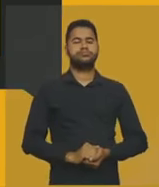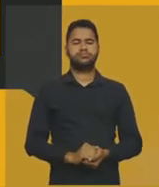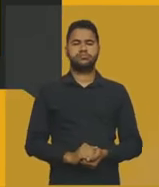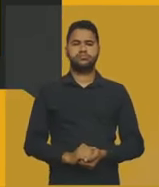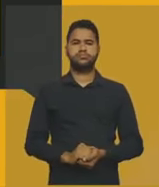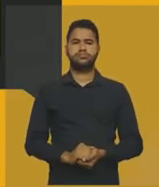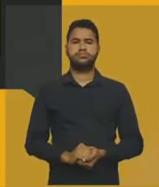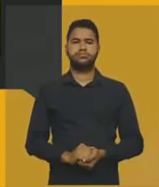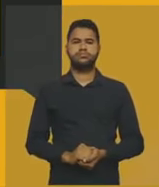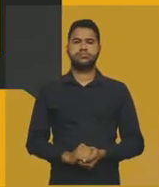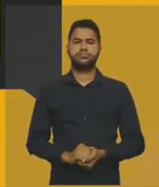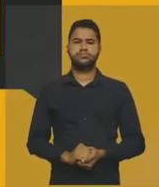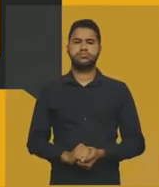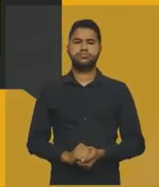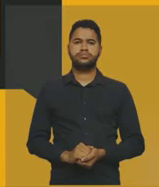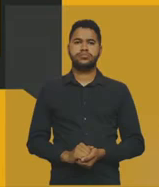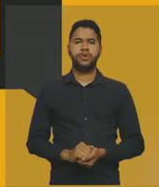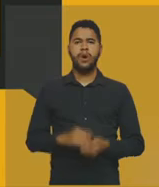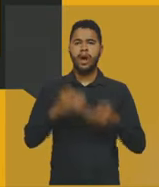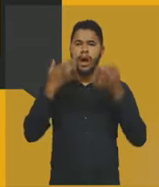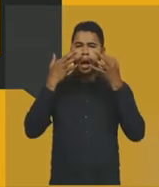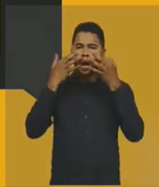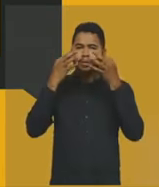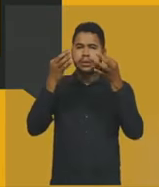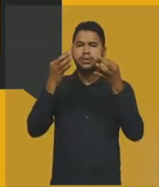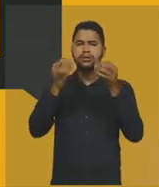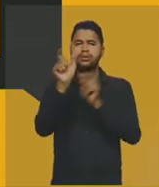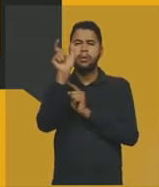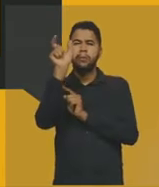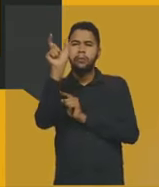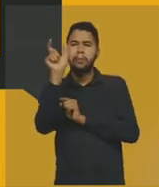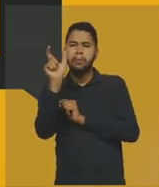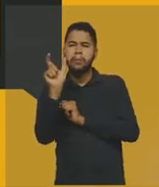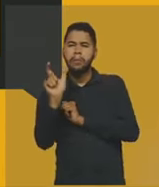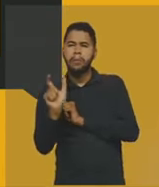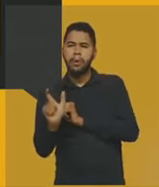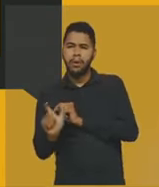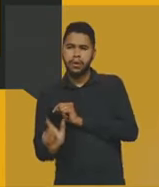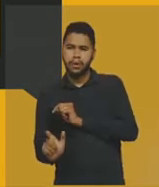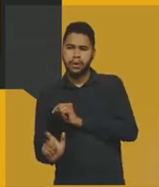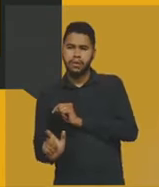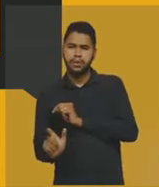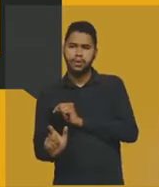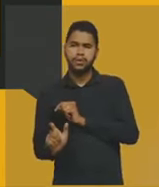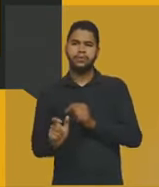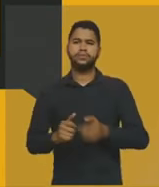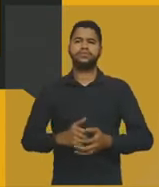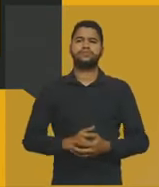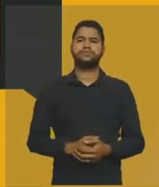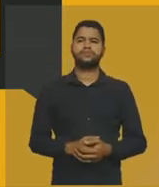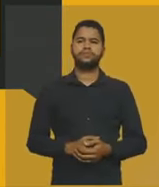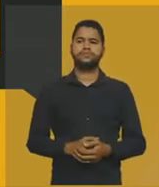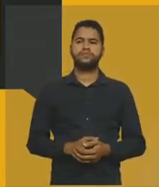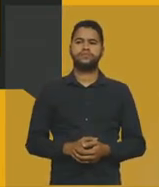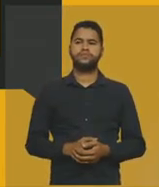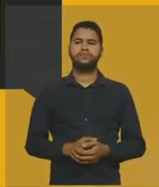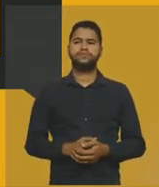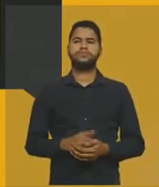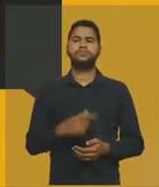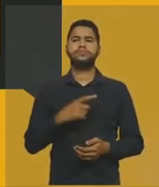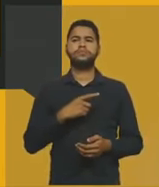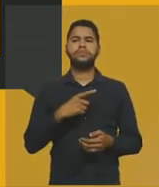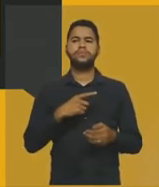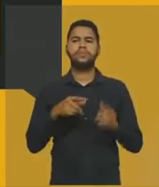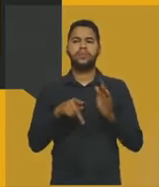repetindo. Lotion, loção. Eye drops, colírio. Drops